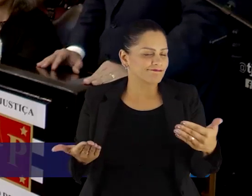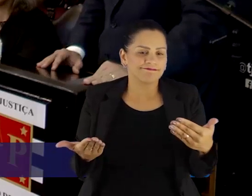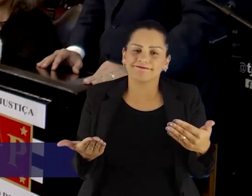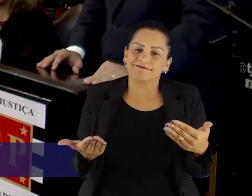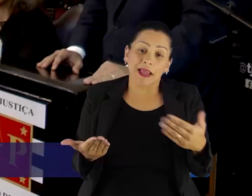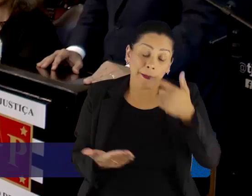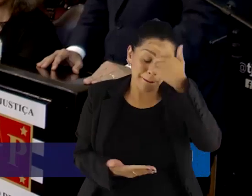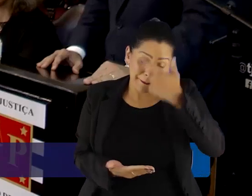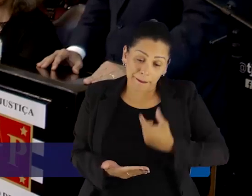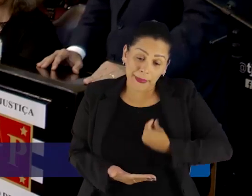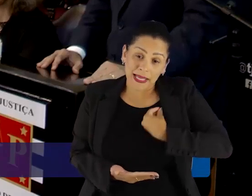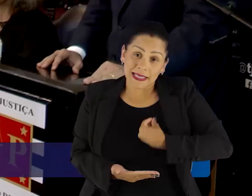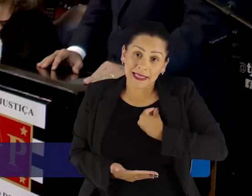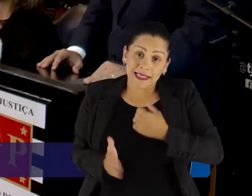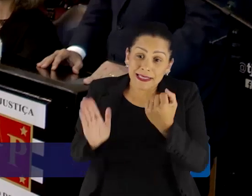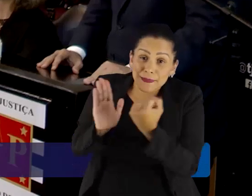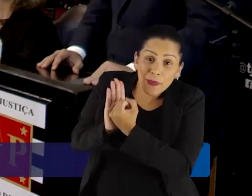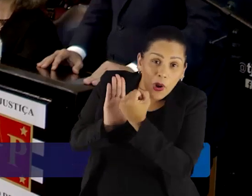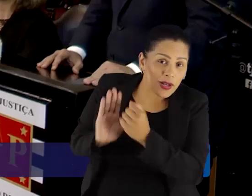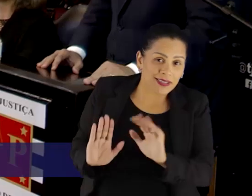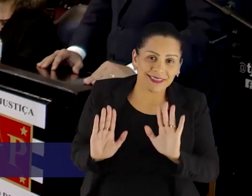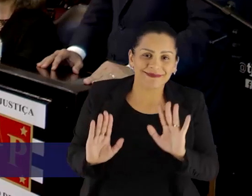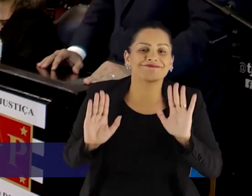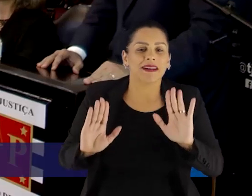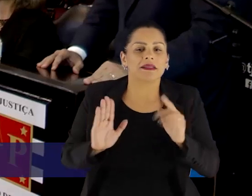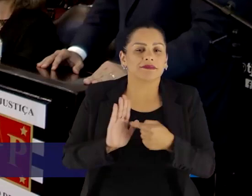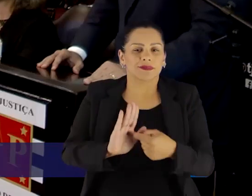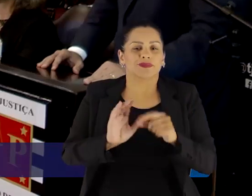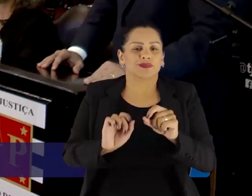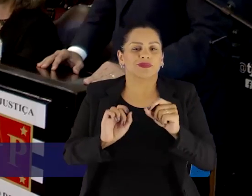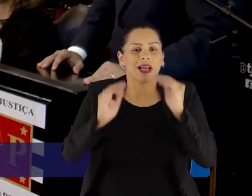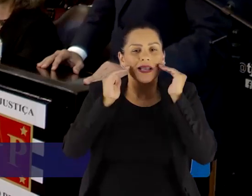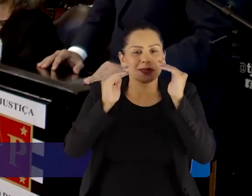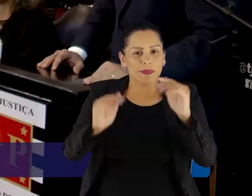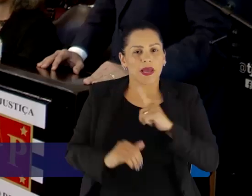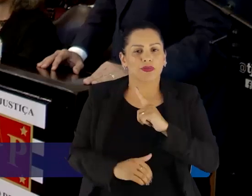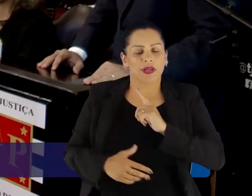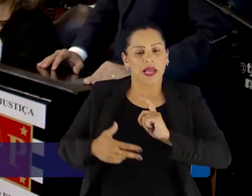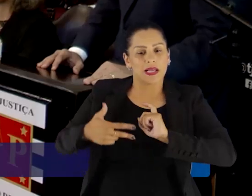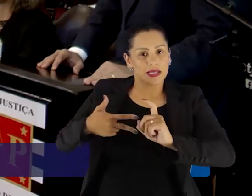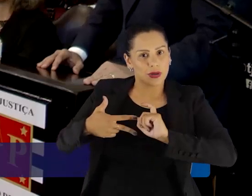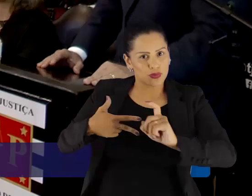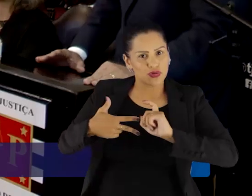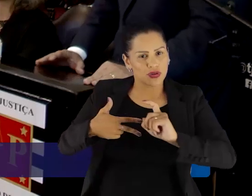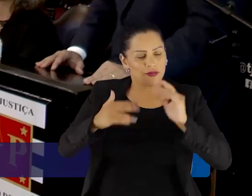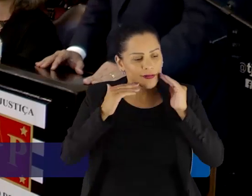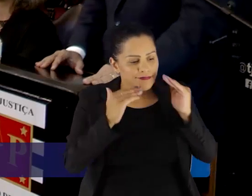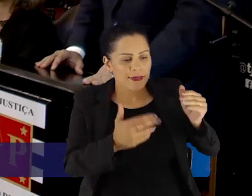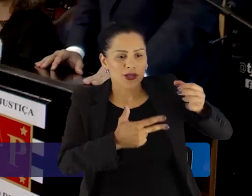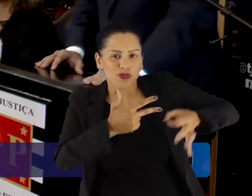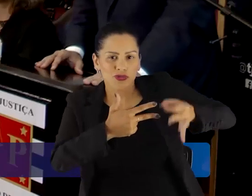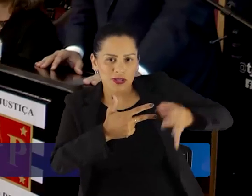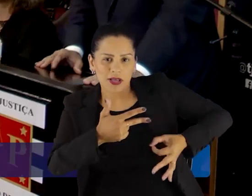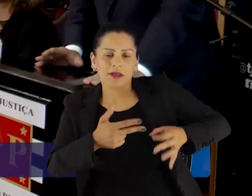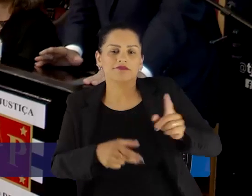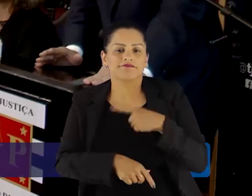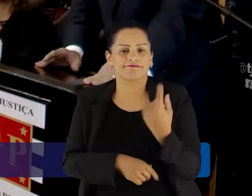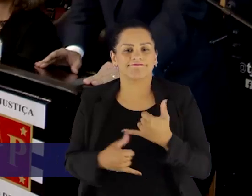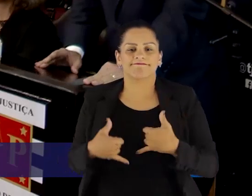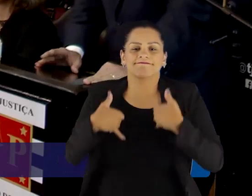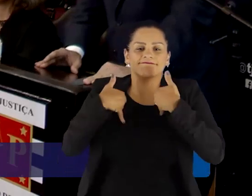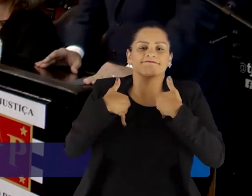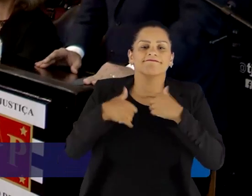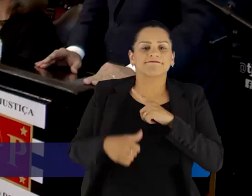presença simbólica mas para mostrar Desembargador nanatsu o respeito que o poder executivo tem pelo Judiciário Paulista o orgulho que nós temos